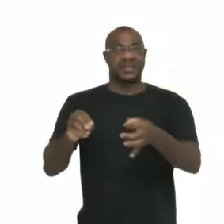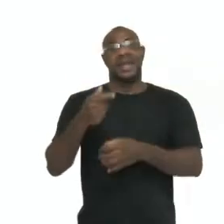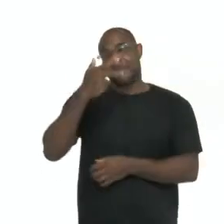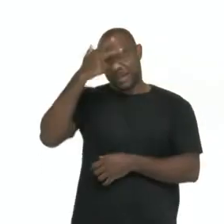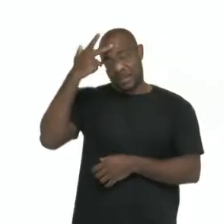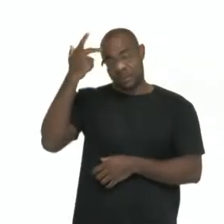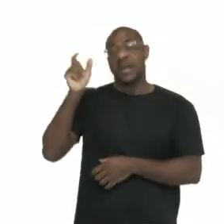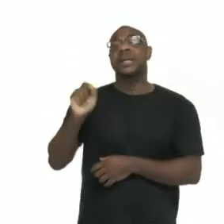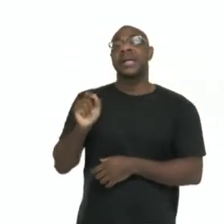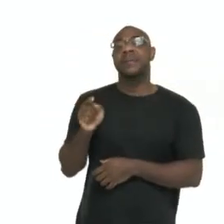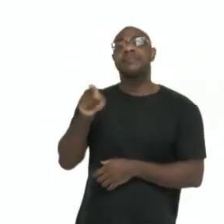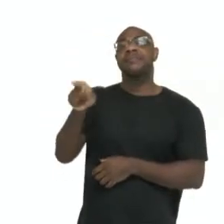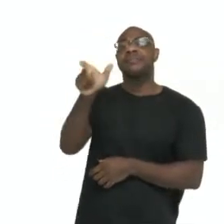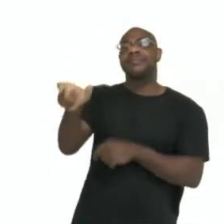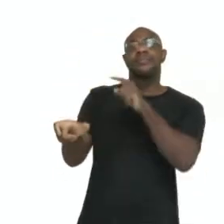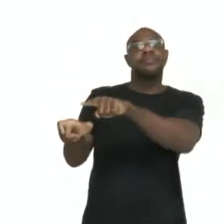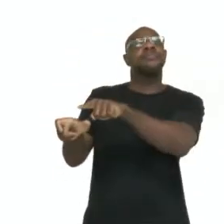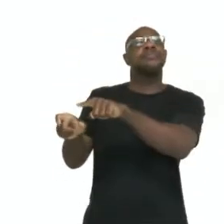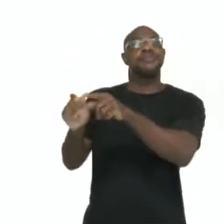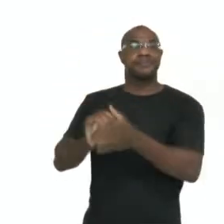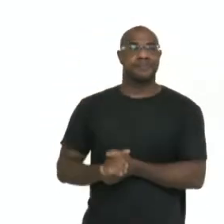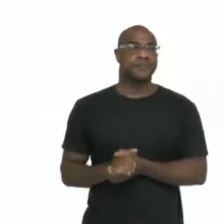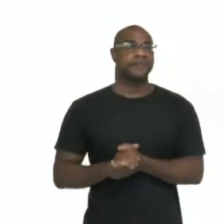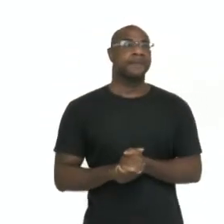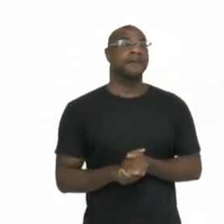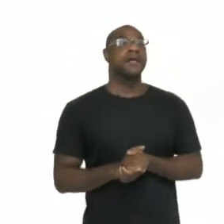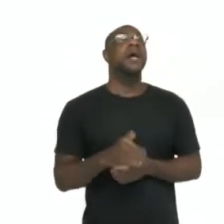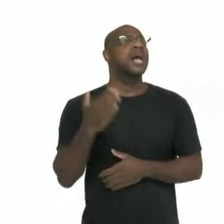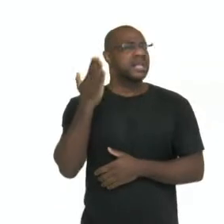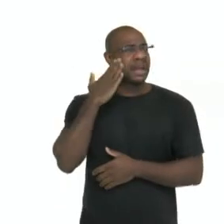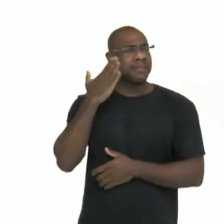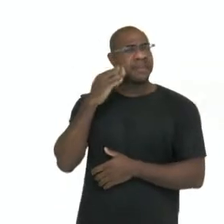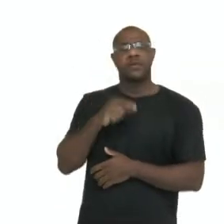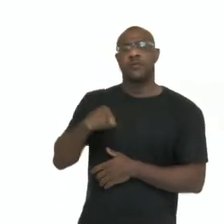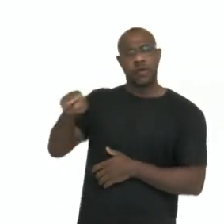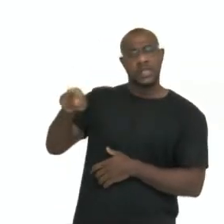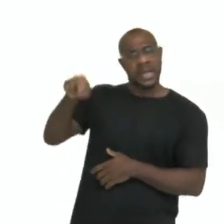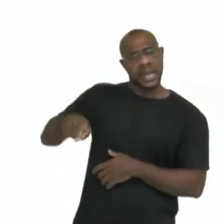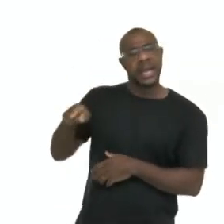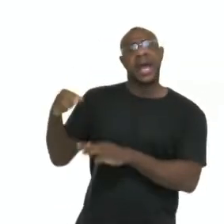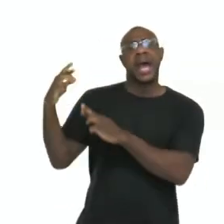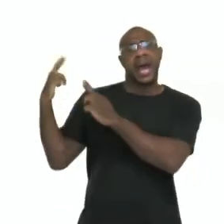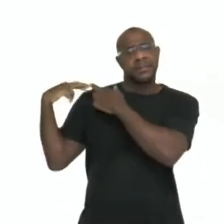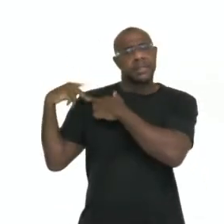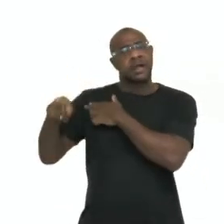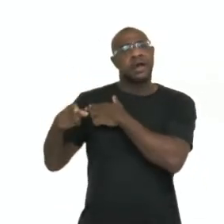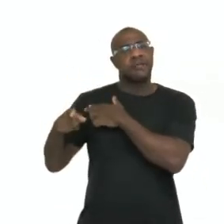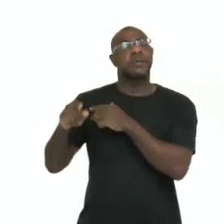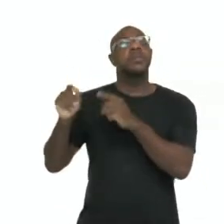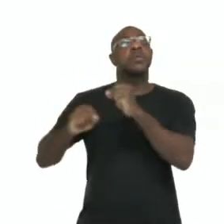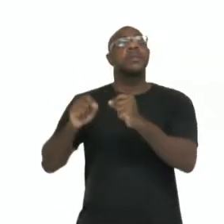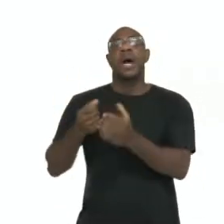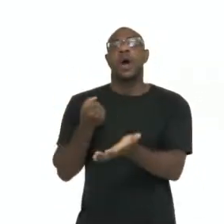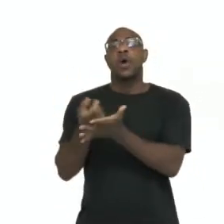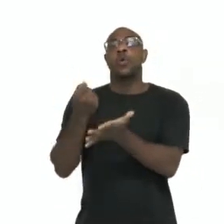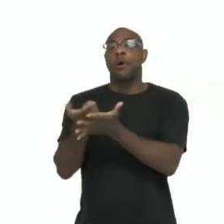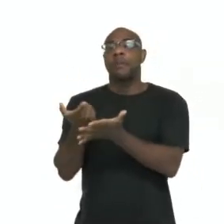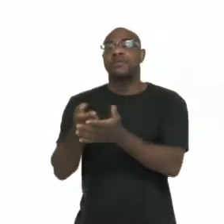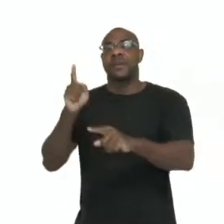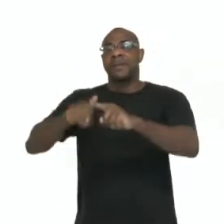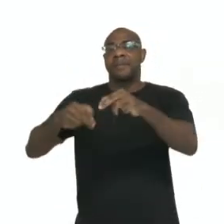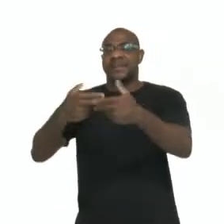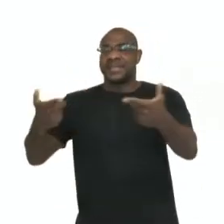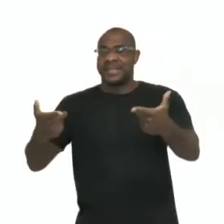para quem nós endereçamos a carta. Sabemos que você é a pessoa responsável pela compra de material pedagógico